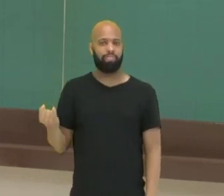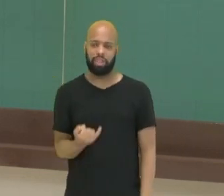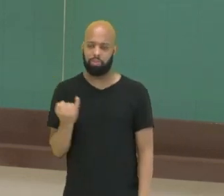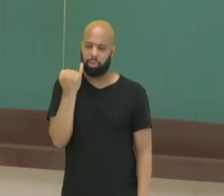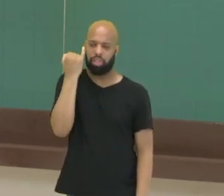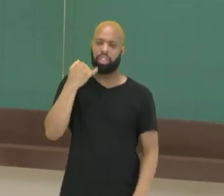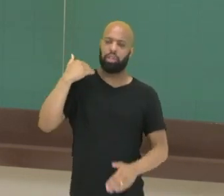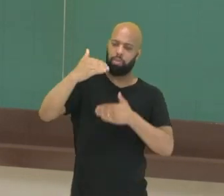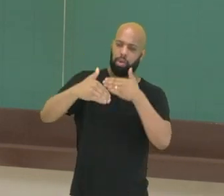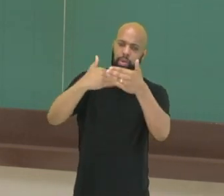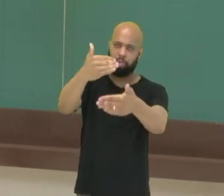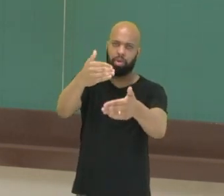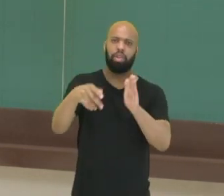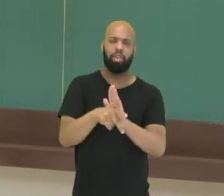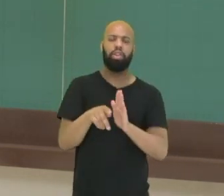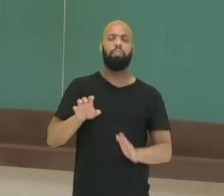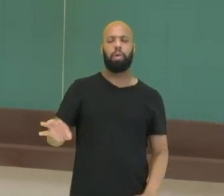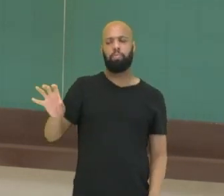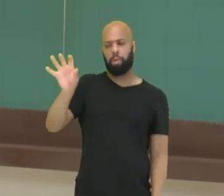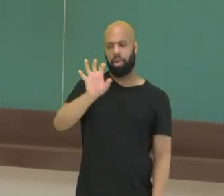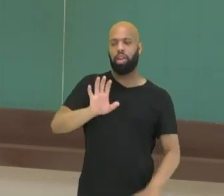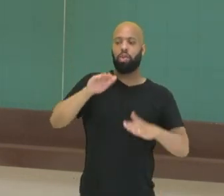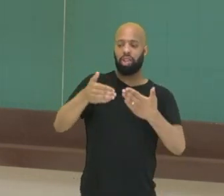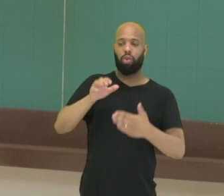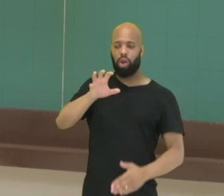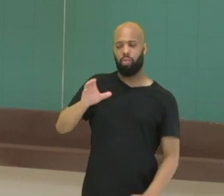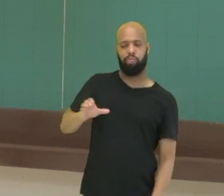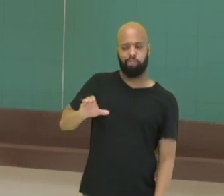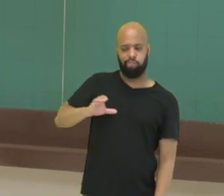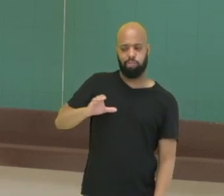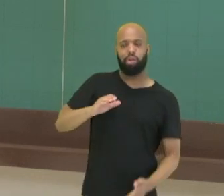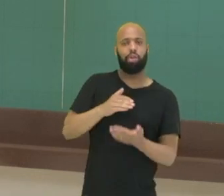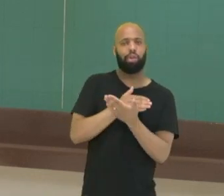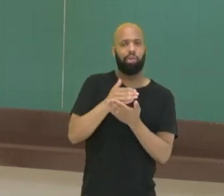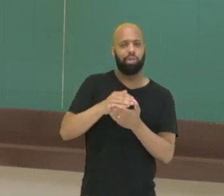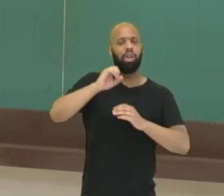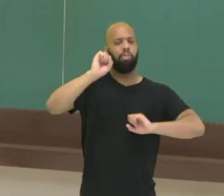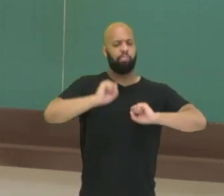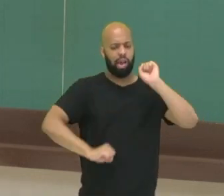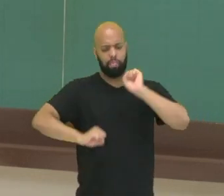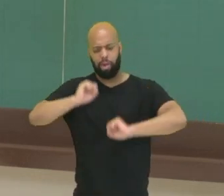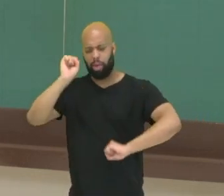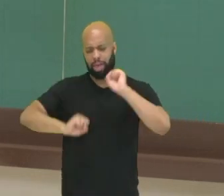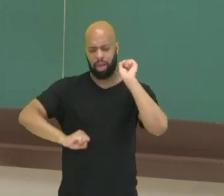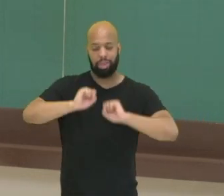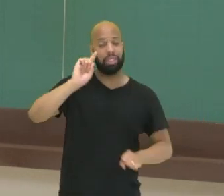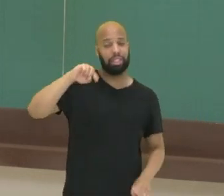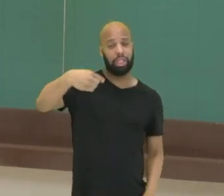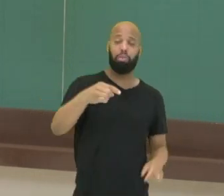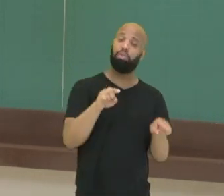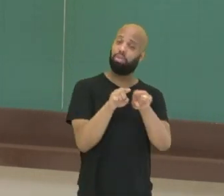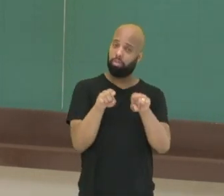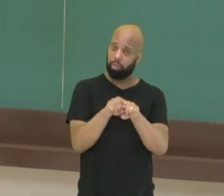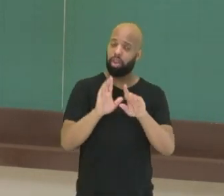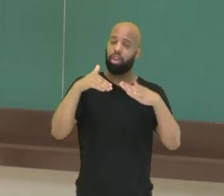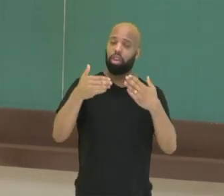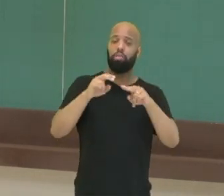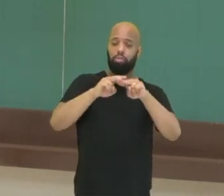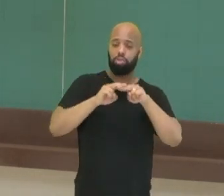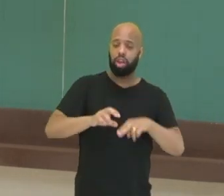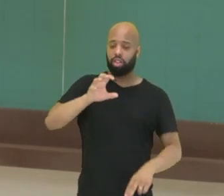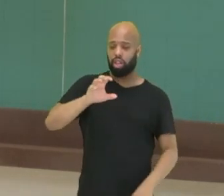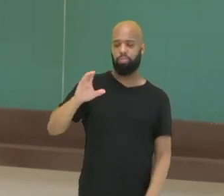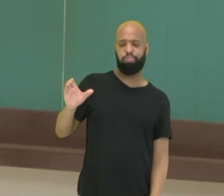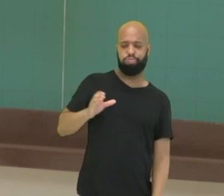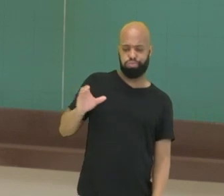desenvolvimento econômico da região. Foi essa riqueza que deu início à industrialização do Brasil mais tarde, né? Então, graças à